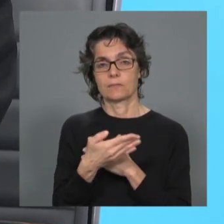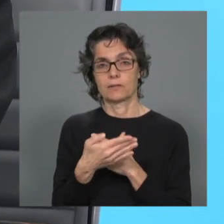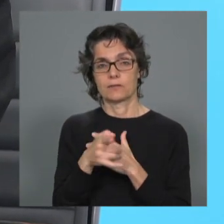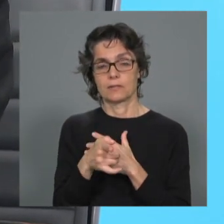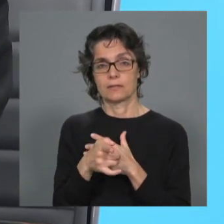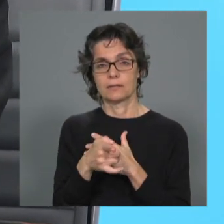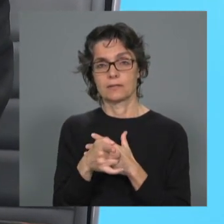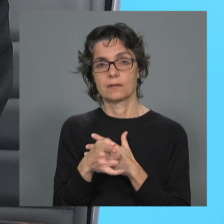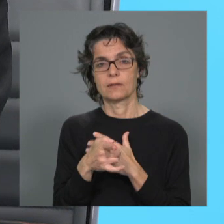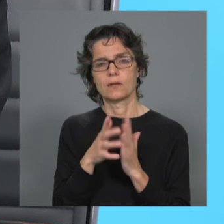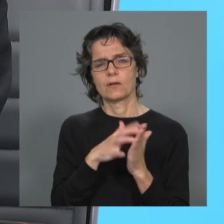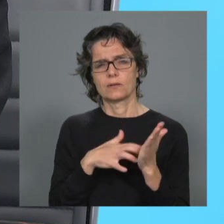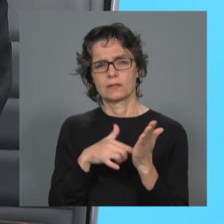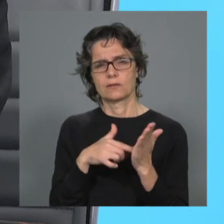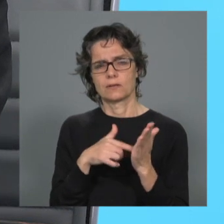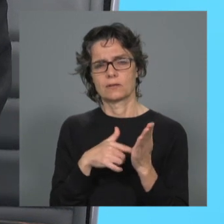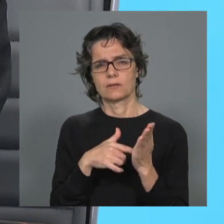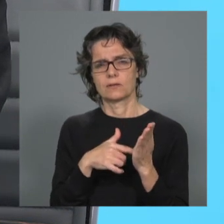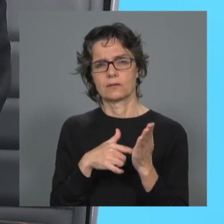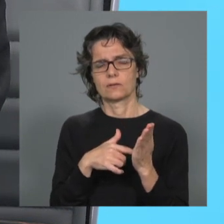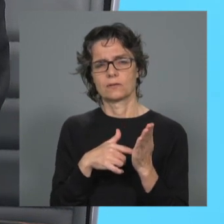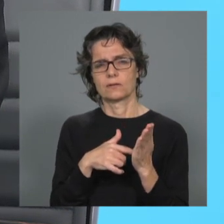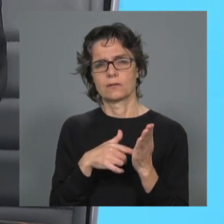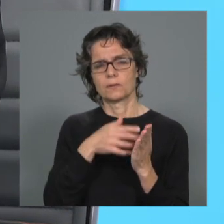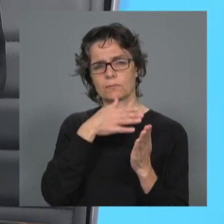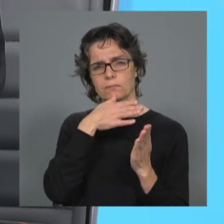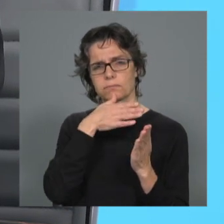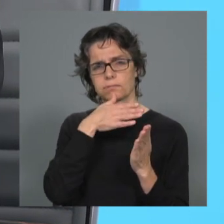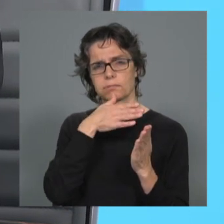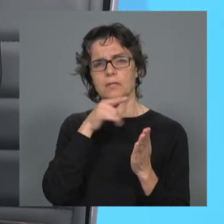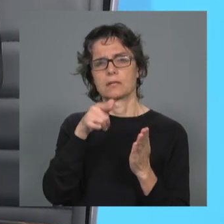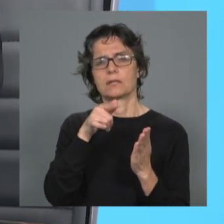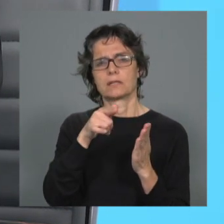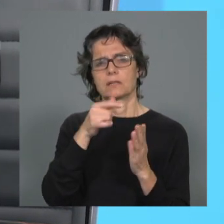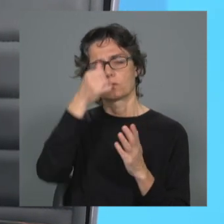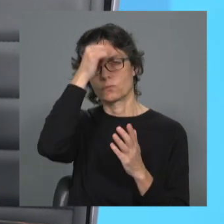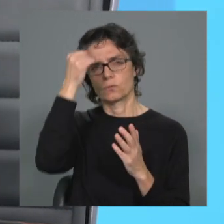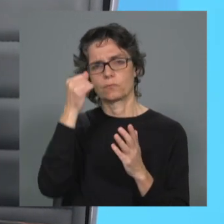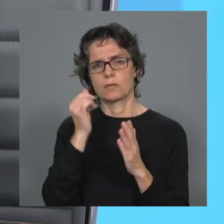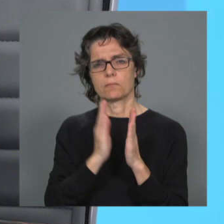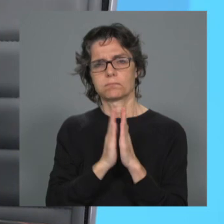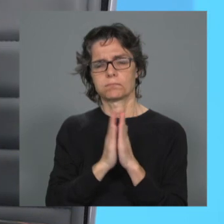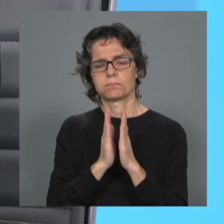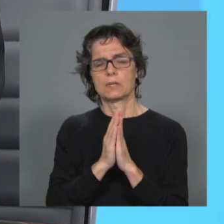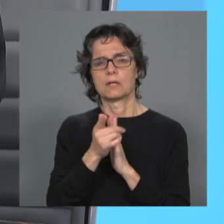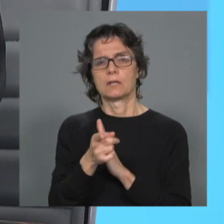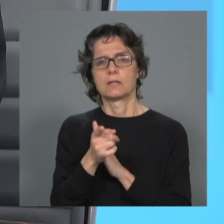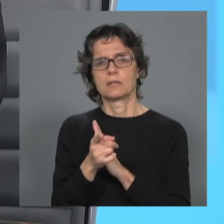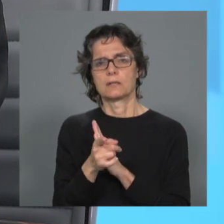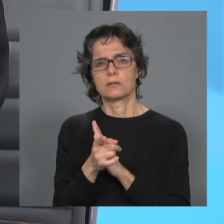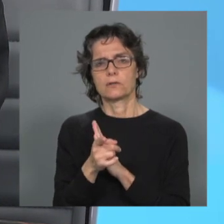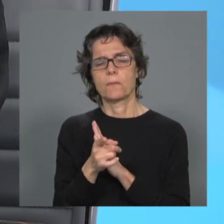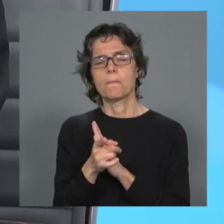texto que é muito usado na liturgia da festa de Todos os Santos. exatamente para representar exatamente